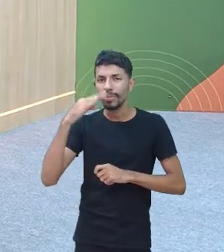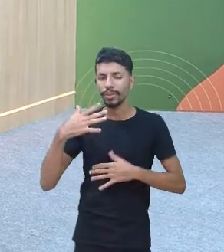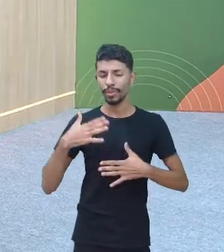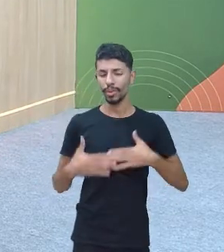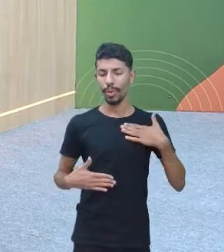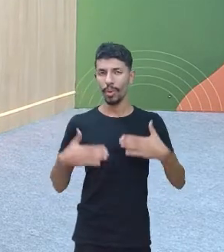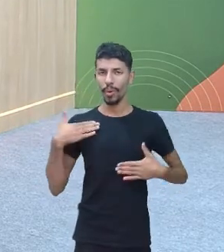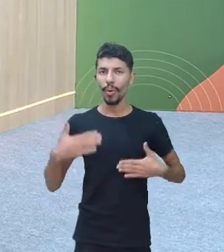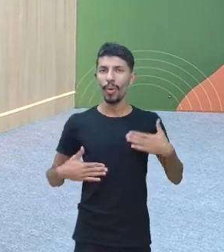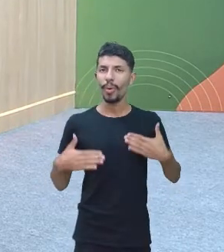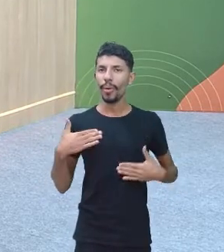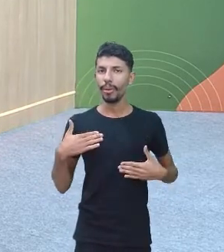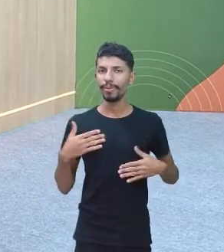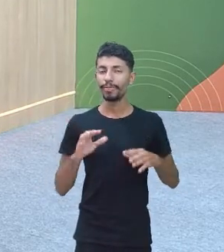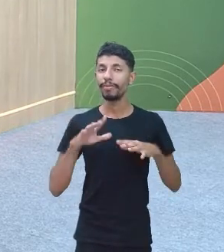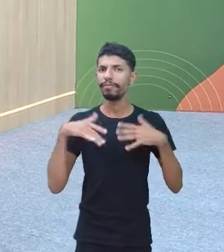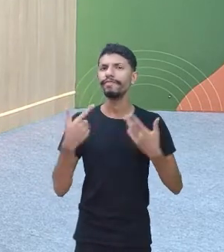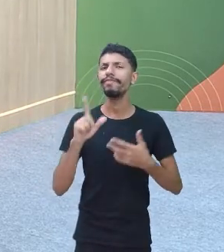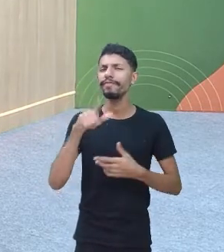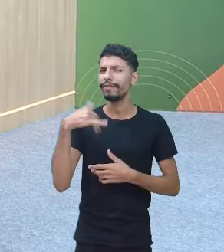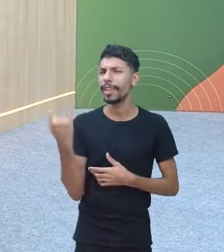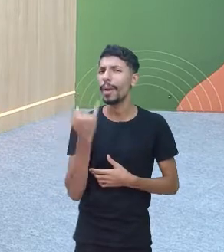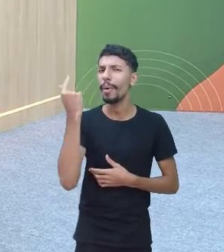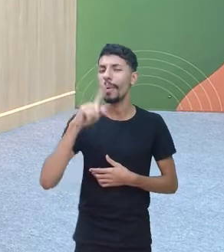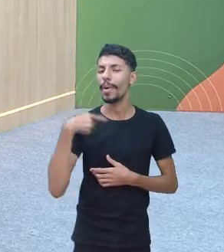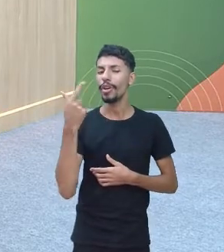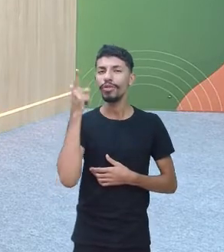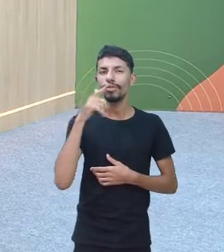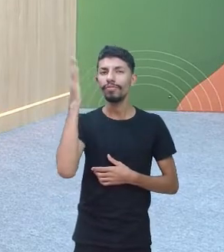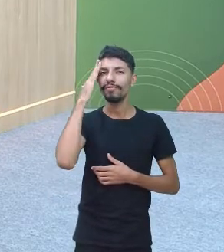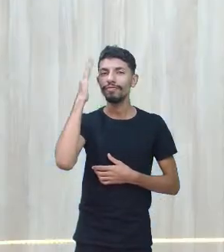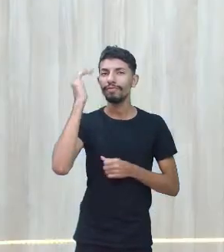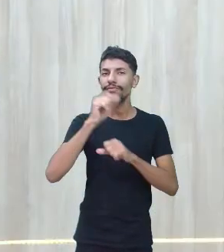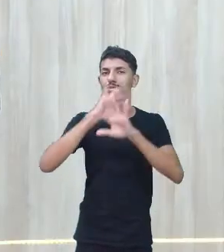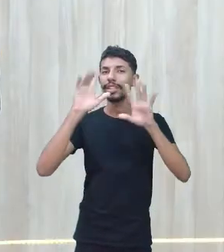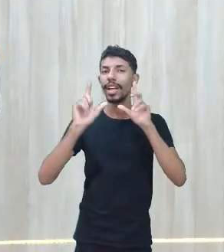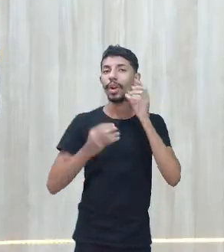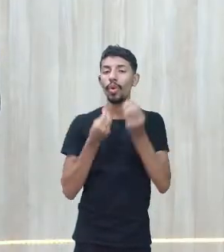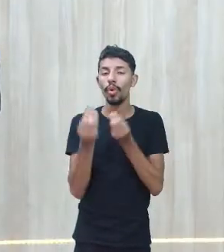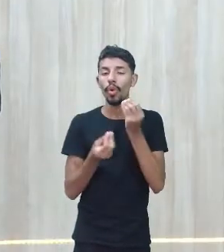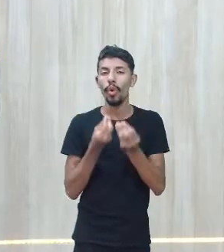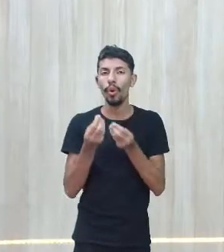muito importante para a gente entender como é que funciona o funk hoje.